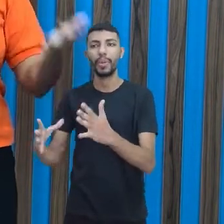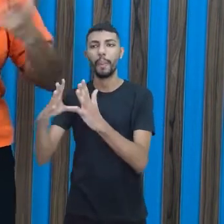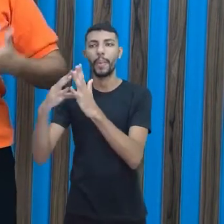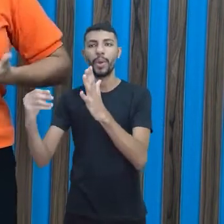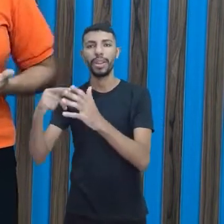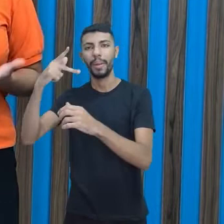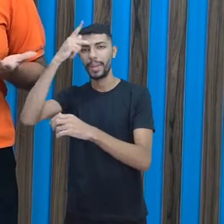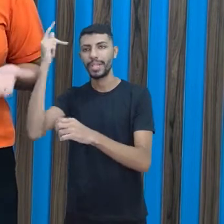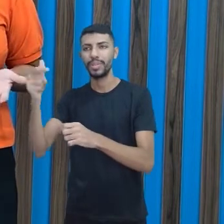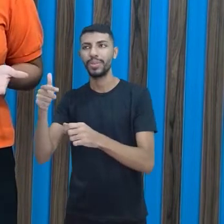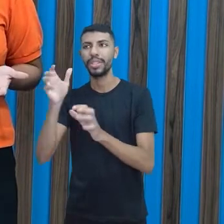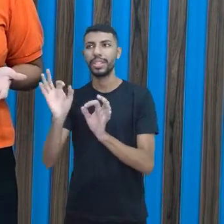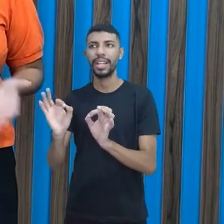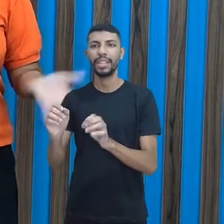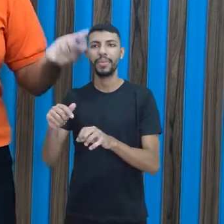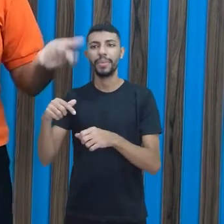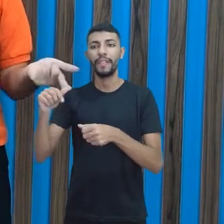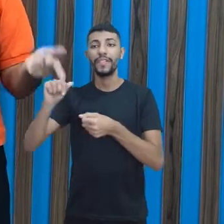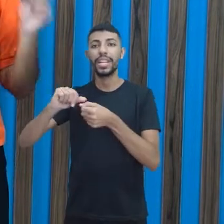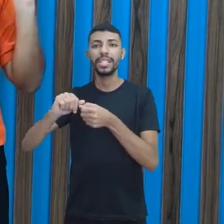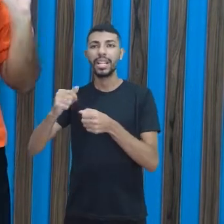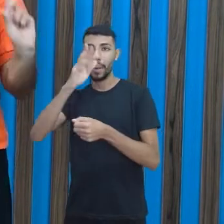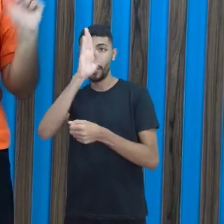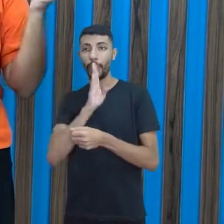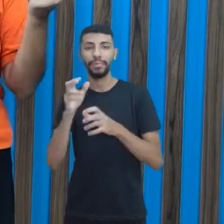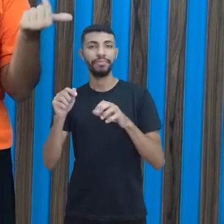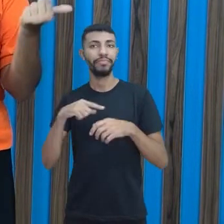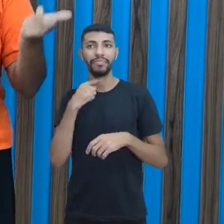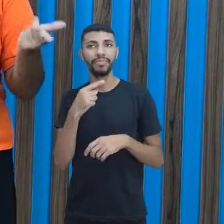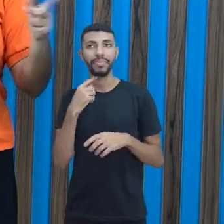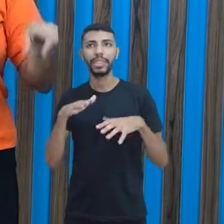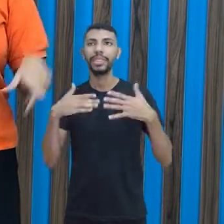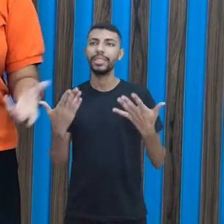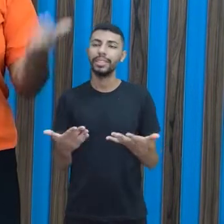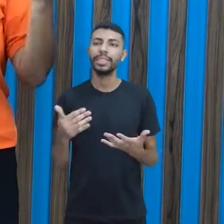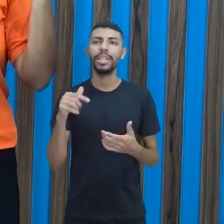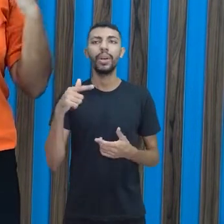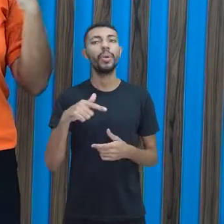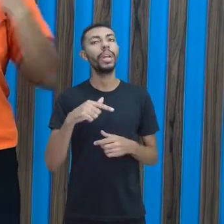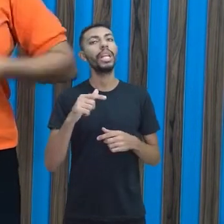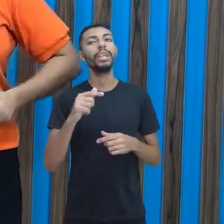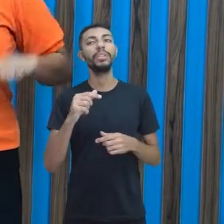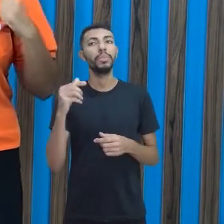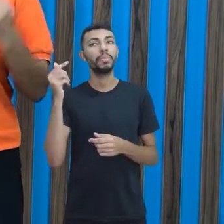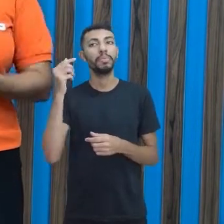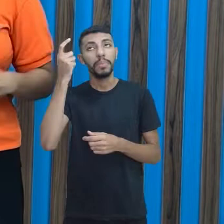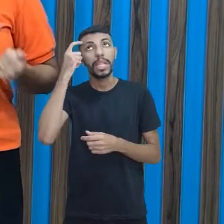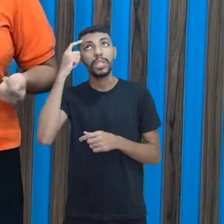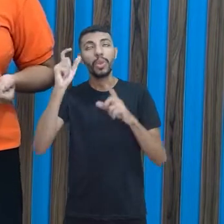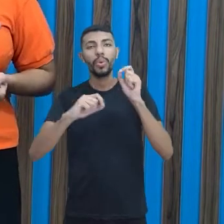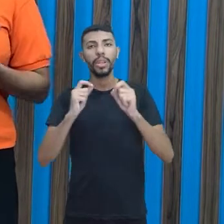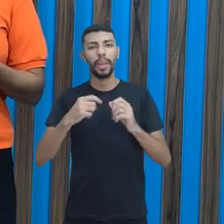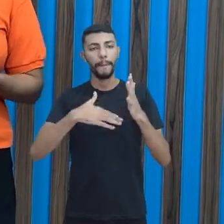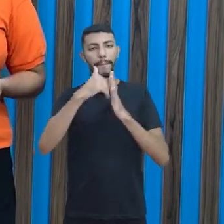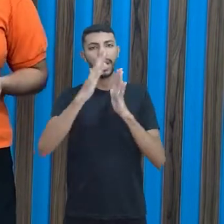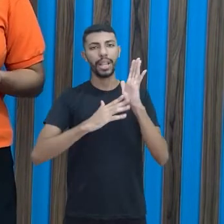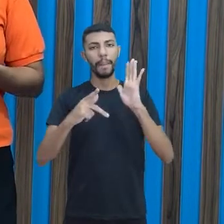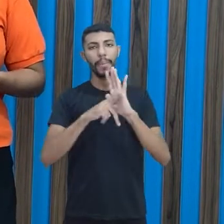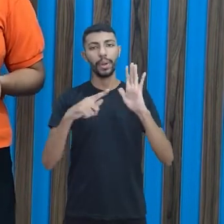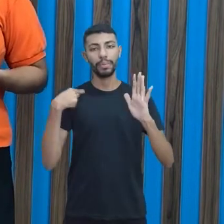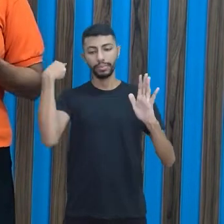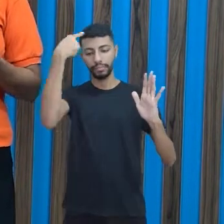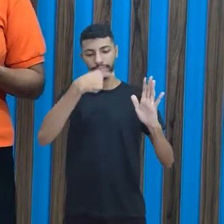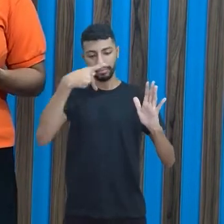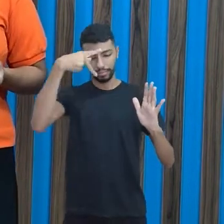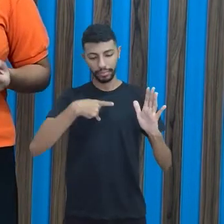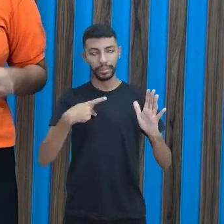não queriam fazer de graça. Então, a solução que ele teve foi de se pintar para testar as suas técnicas.